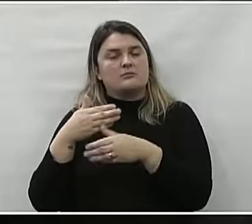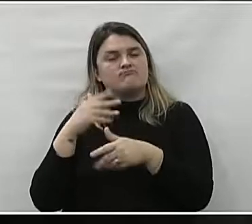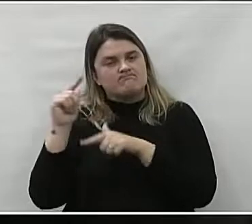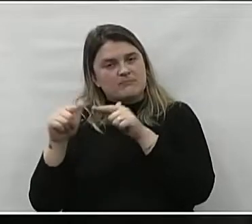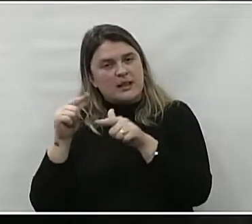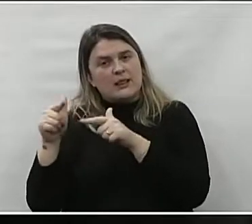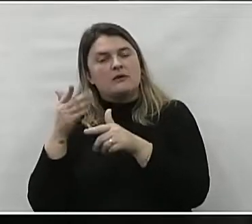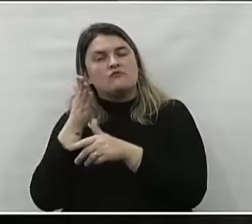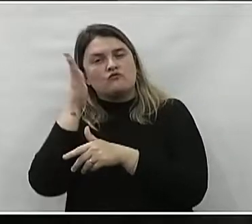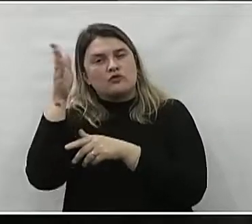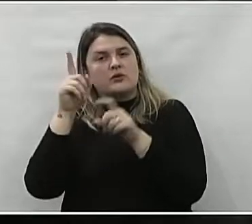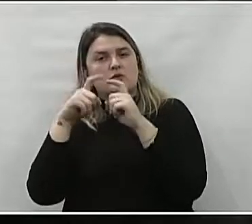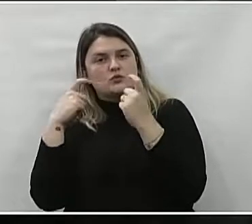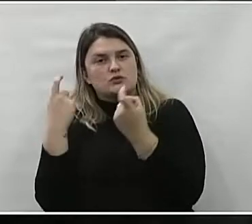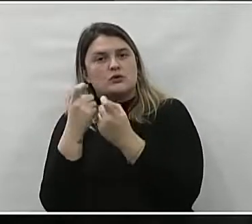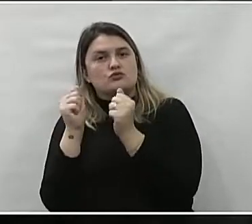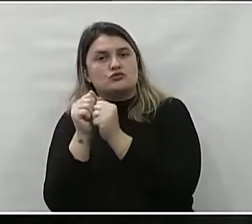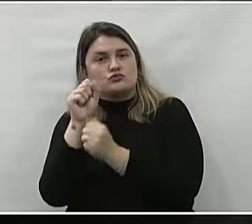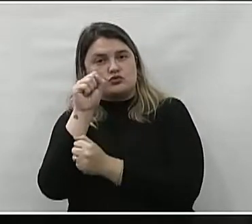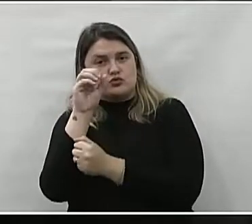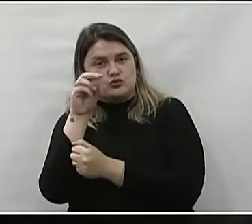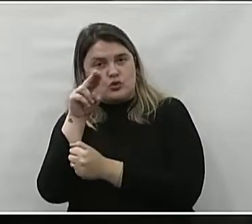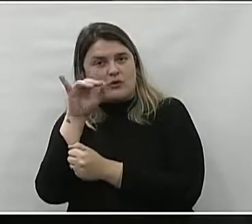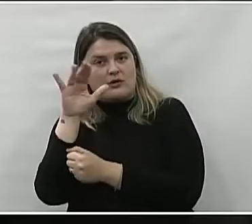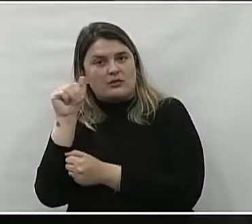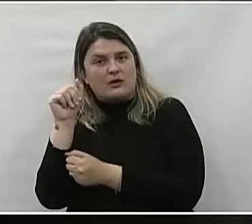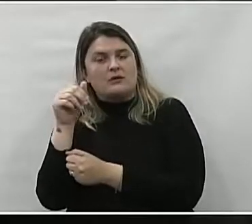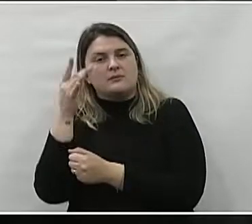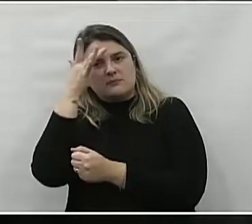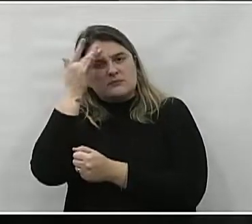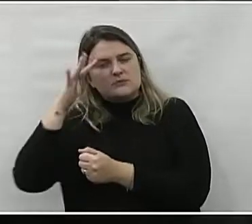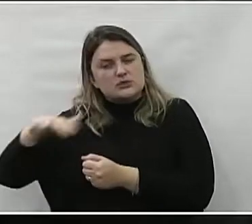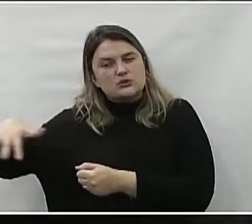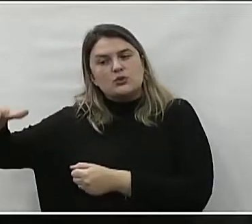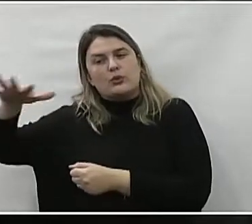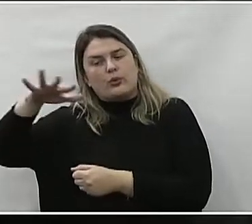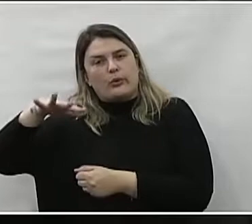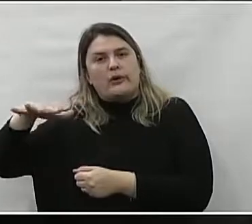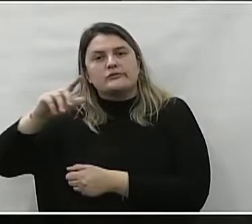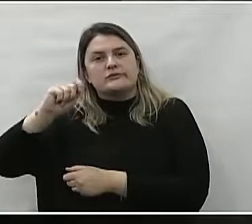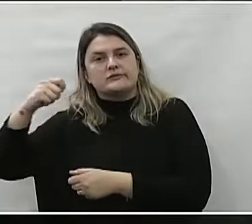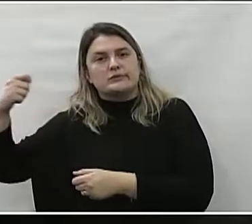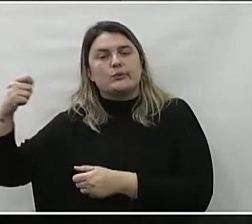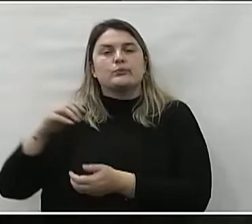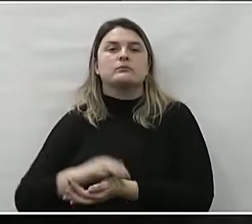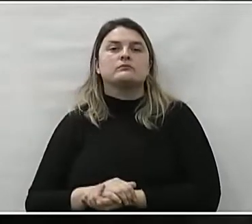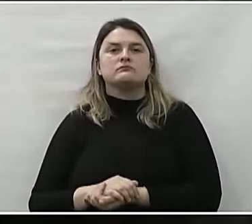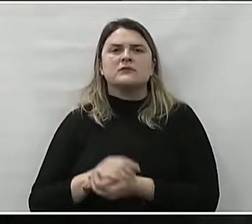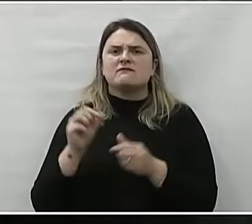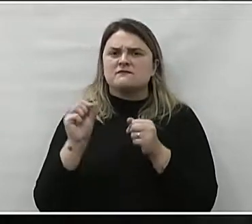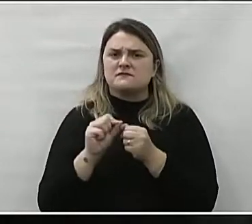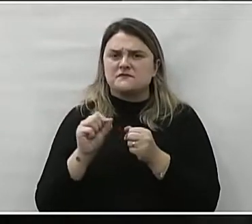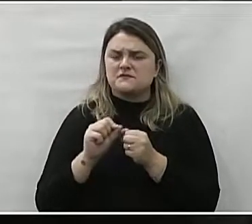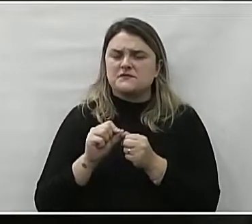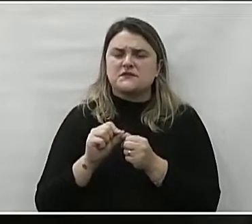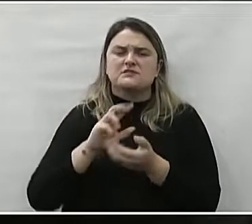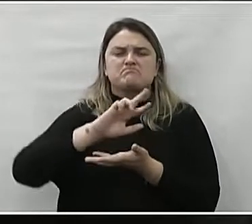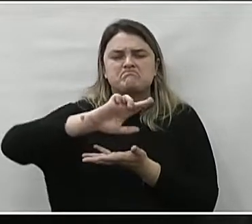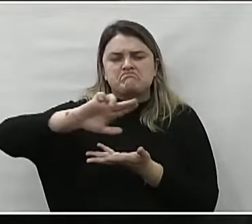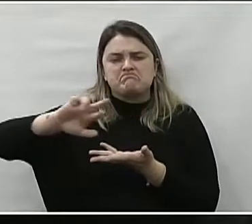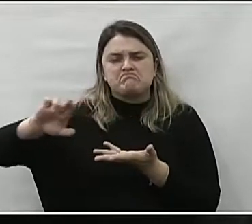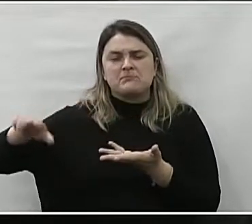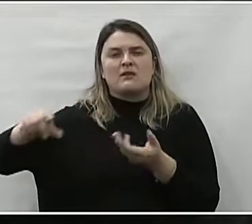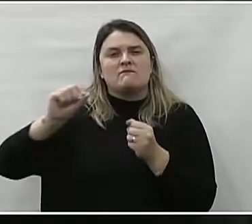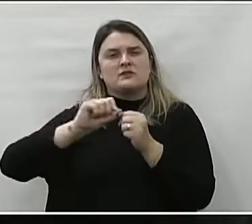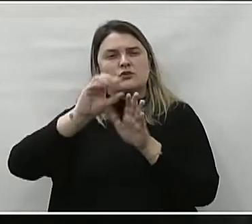lá com a Sônia Roseira e os demais integrantes da associação fizemos já vários